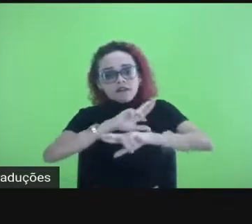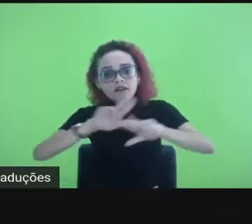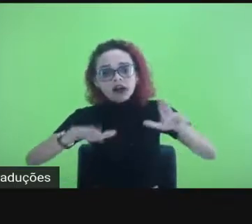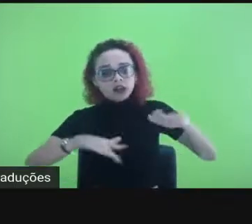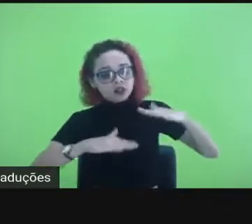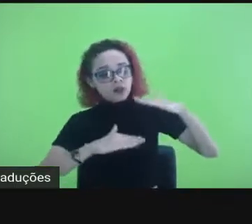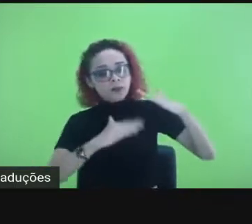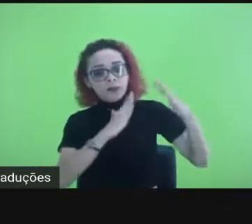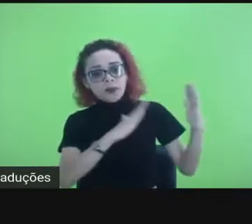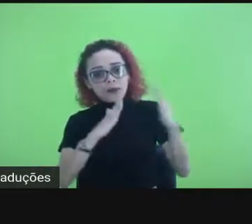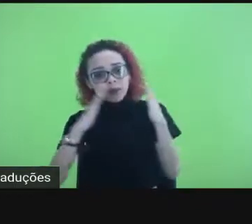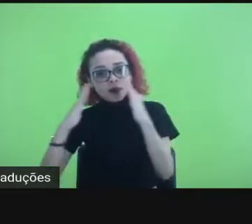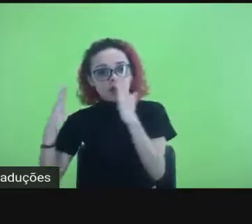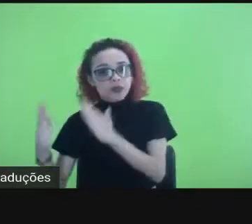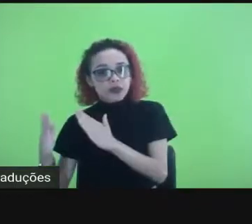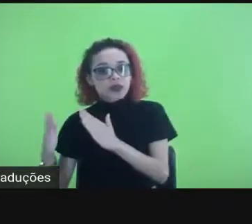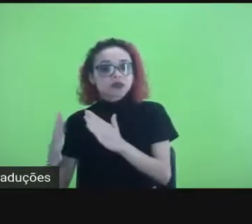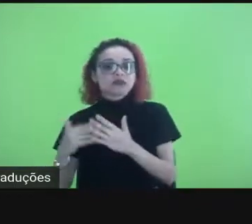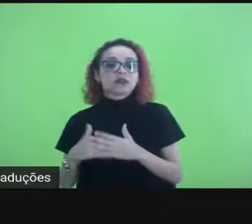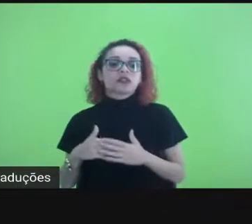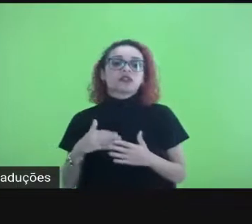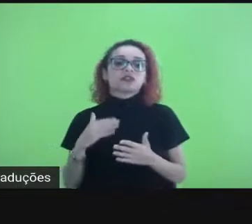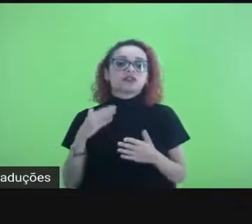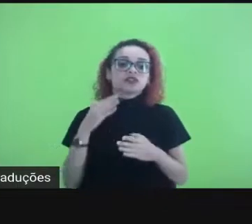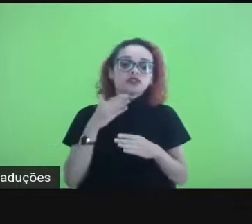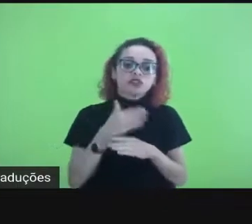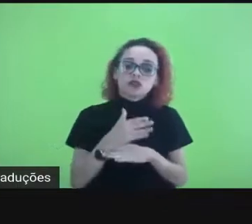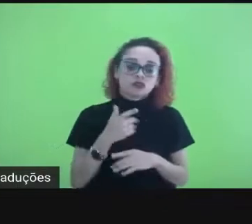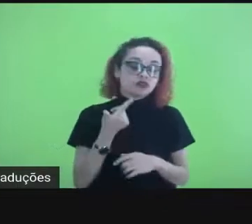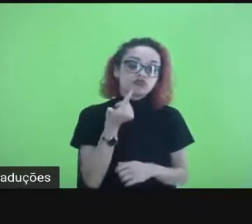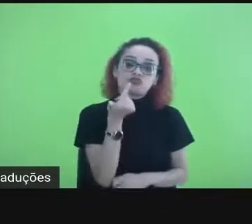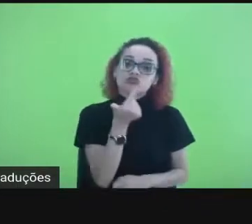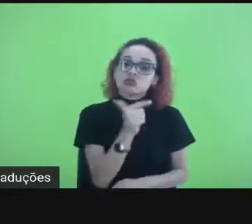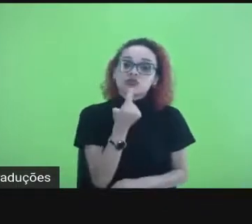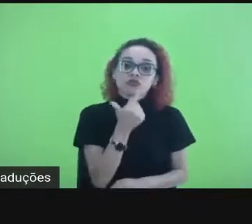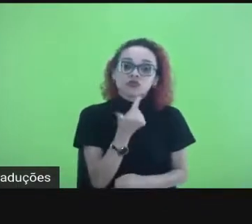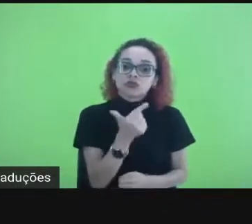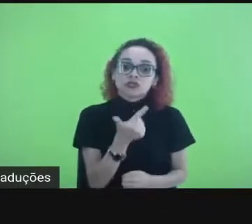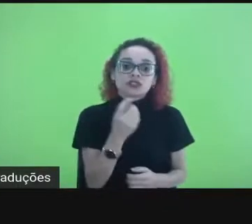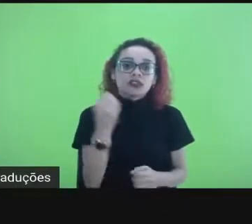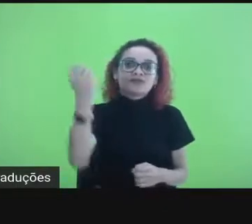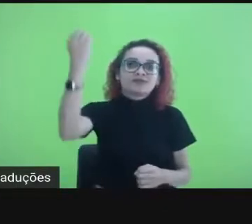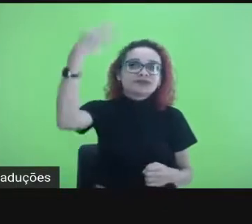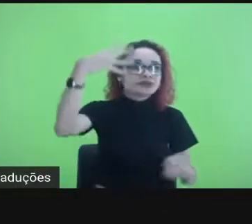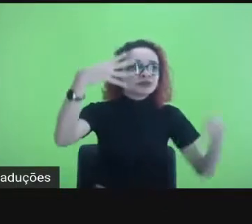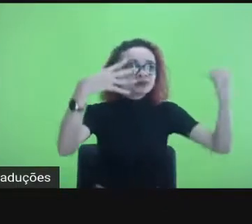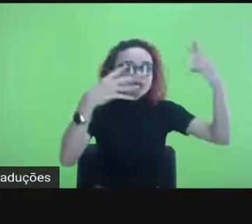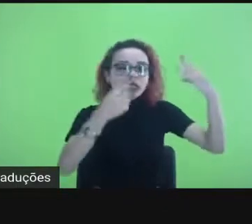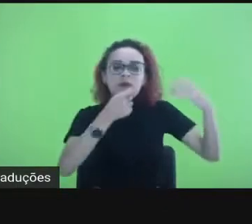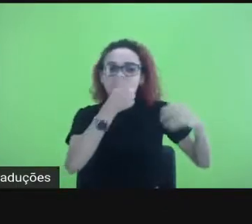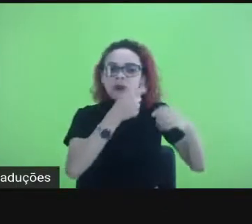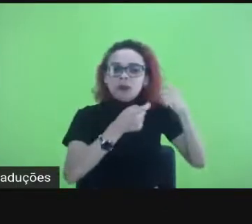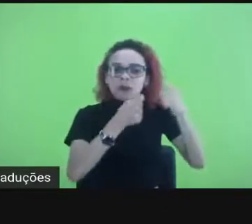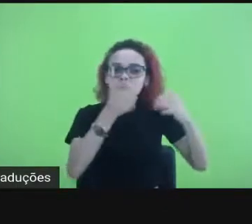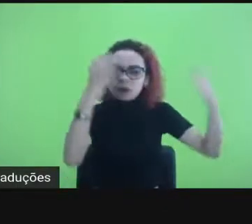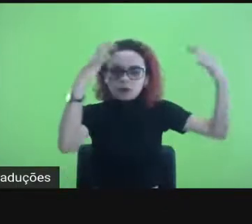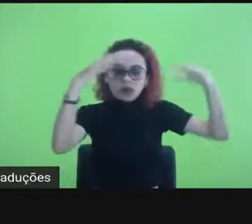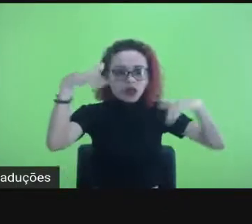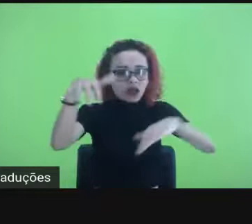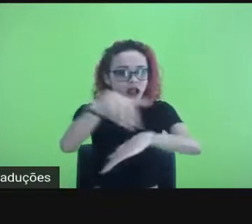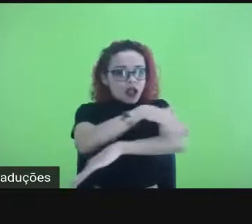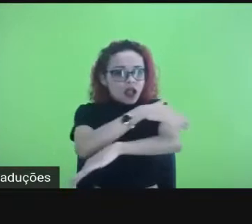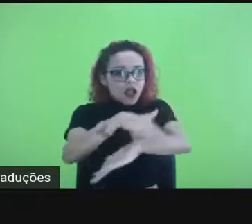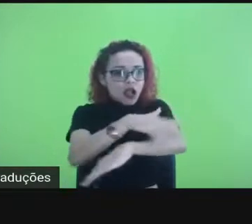processos. Assim, quando a gente chegou, não existia muita iluminação, a rua era uma rua de terra